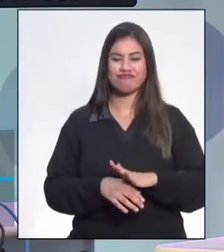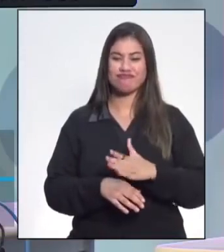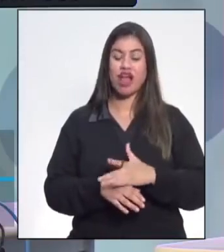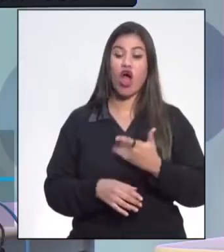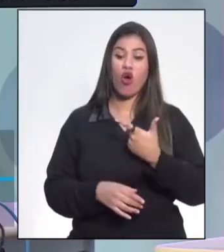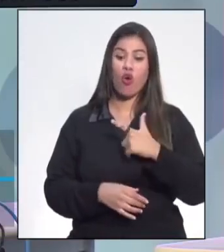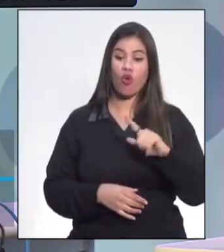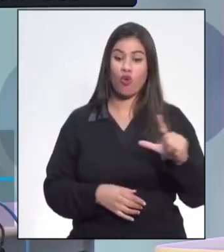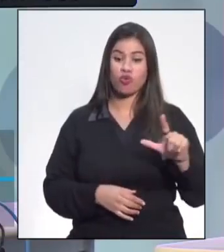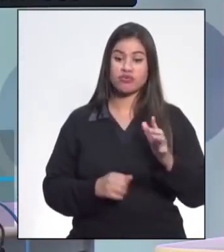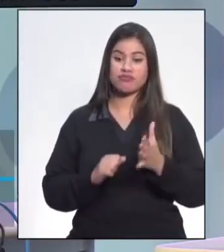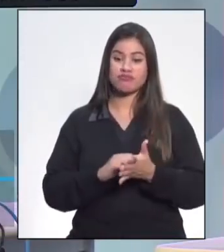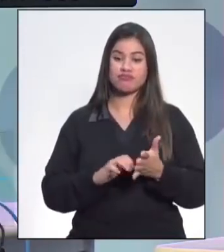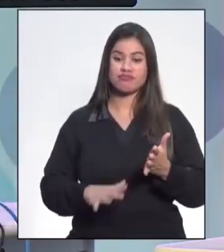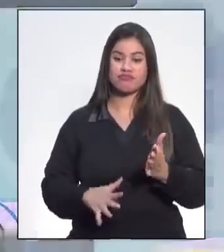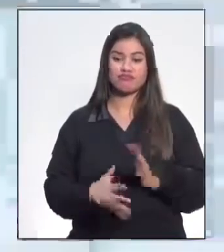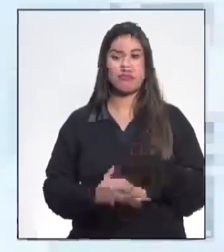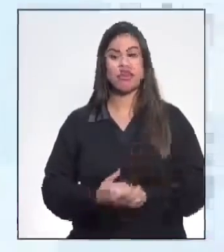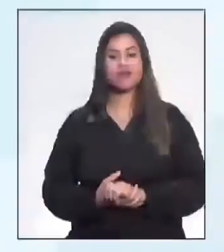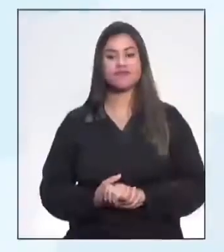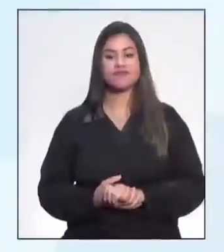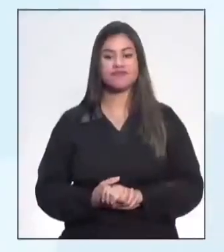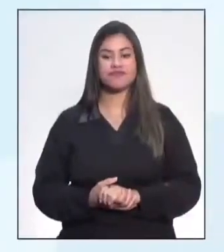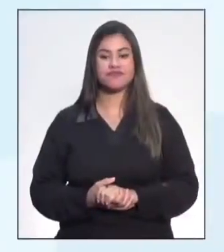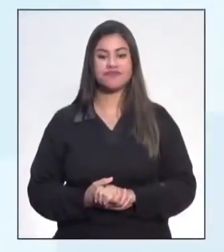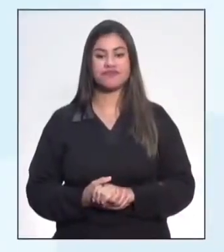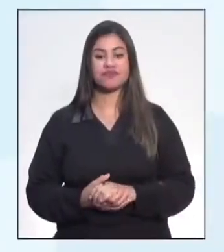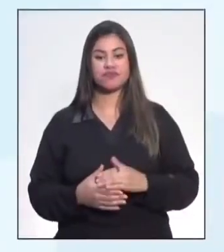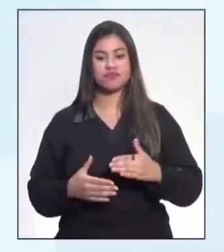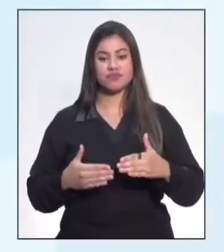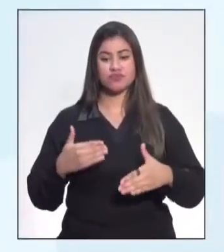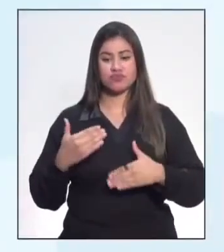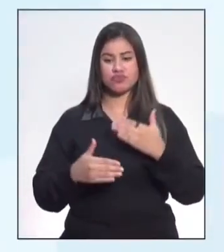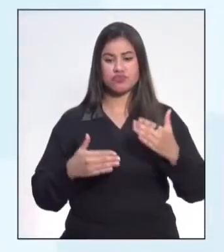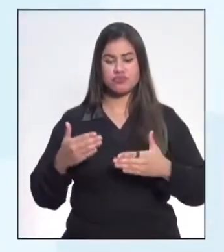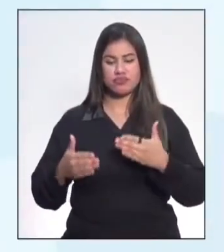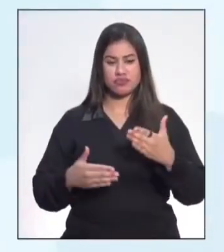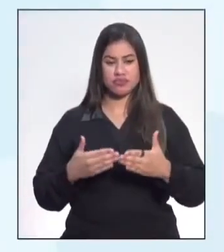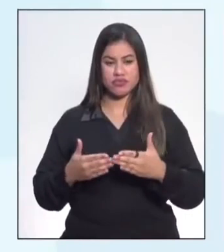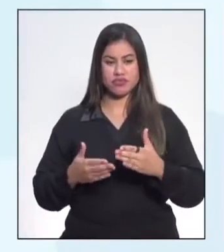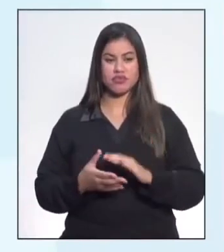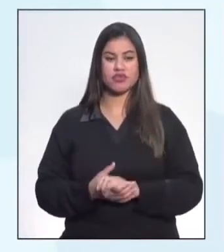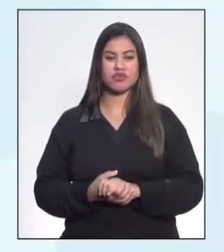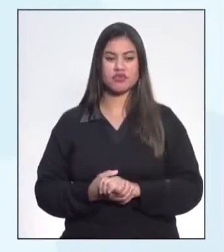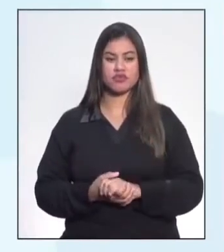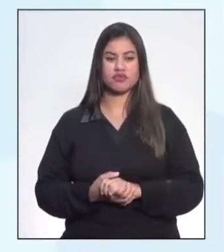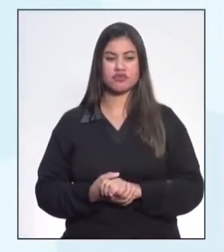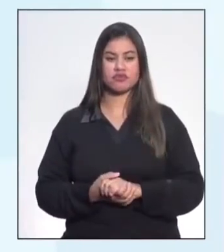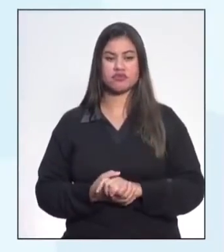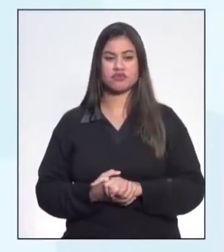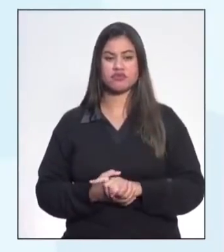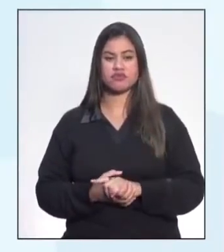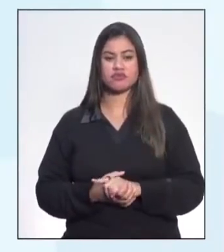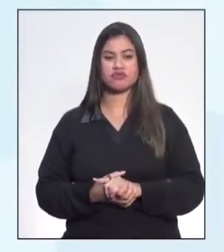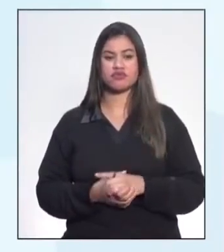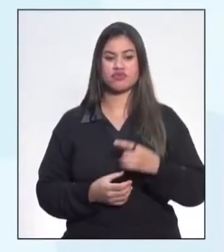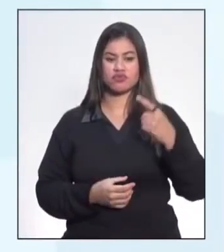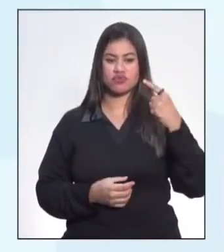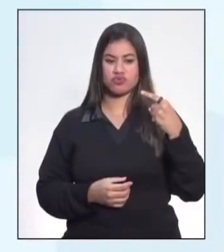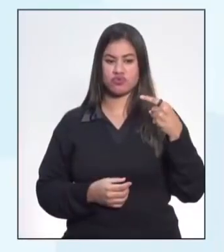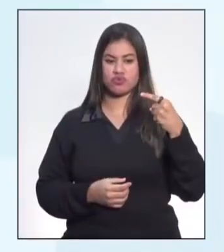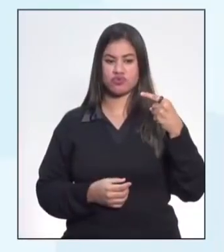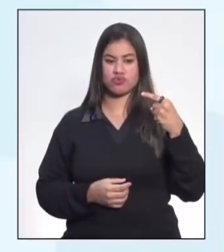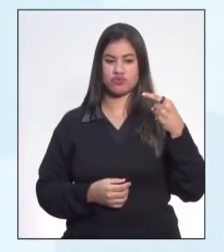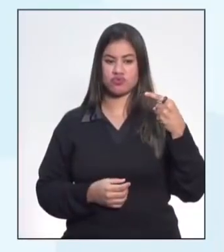próxima atividade aqui, ó. Considere o processo a seguir. A queima do carvão, né, a combustão